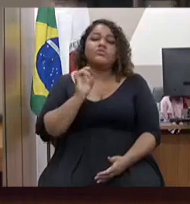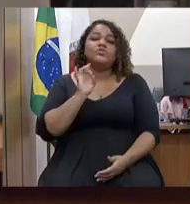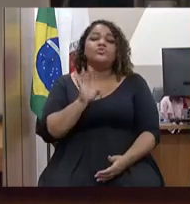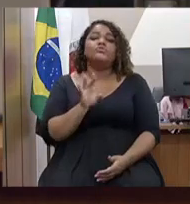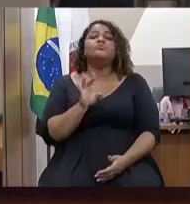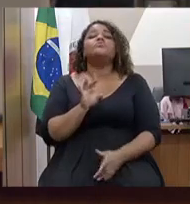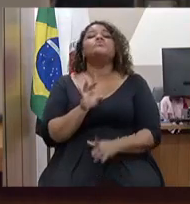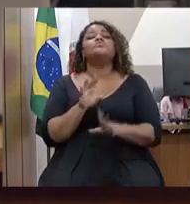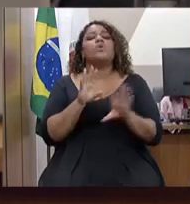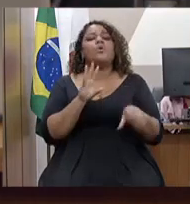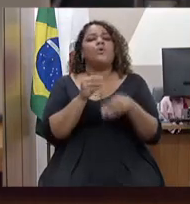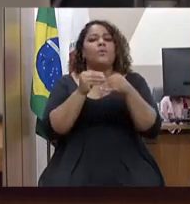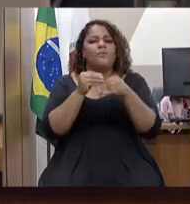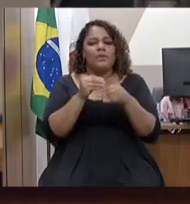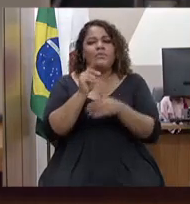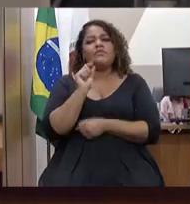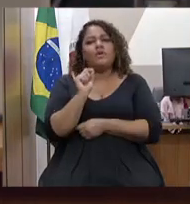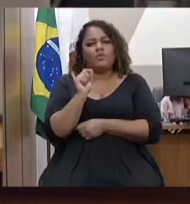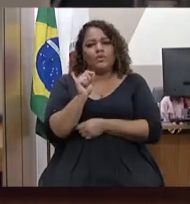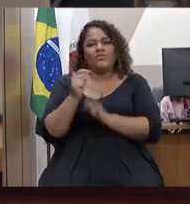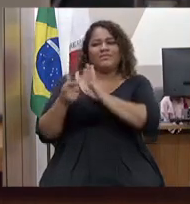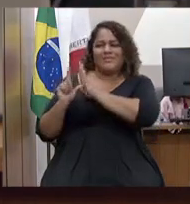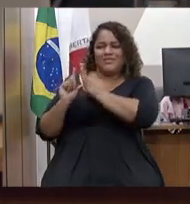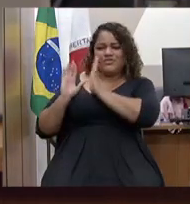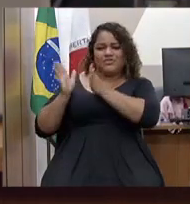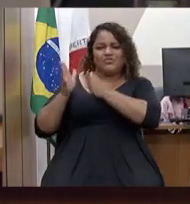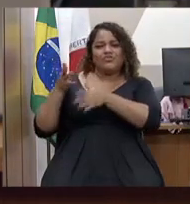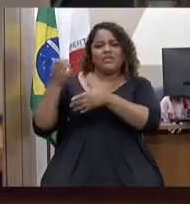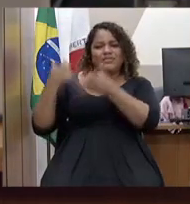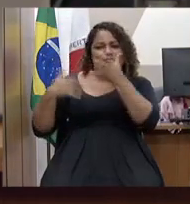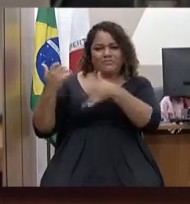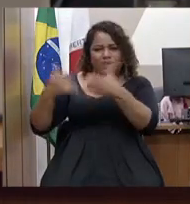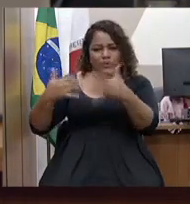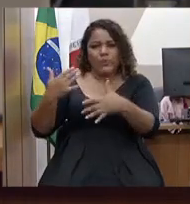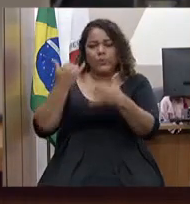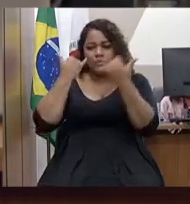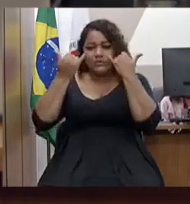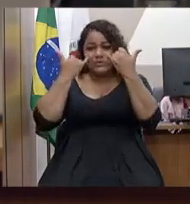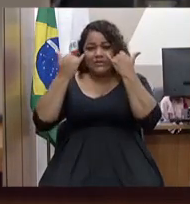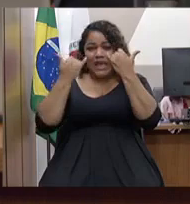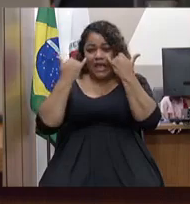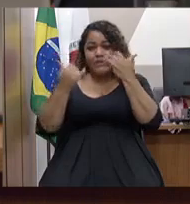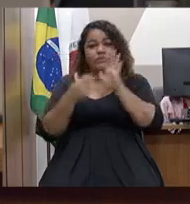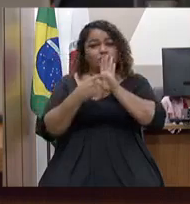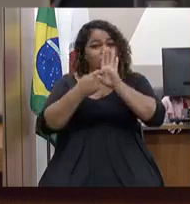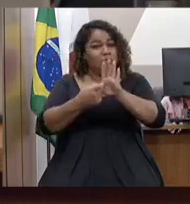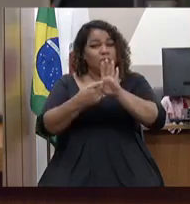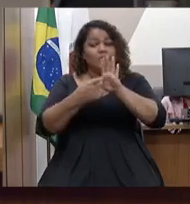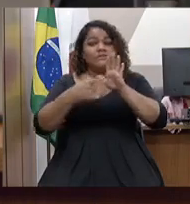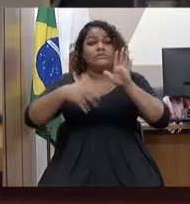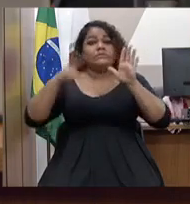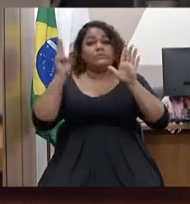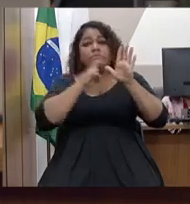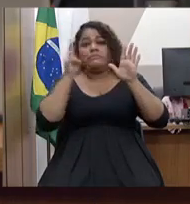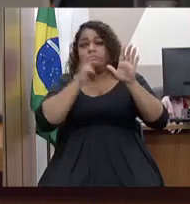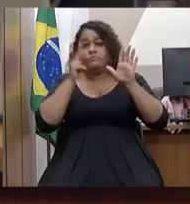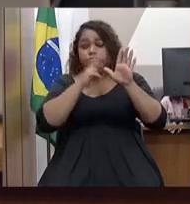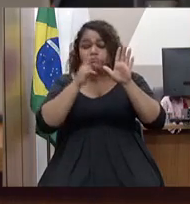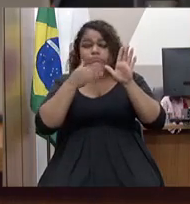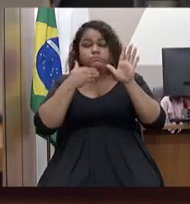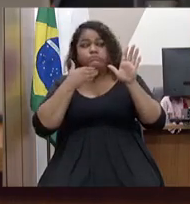já foi dito pelo Jairo pela Beatriz né os dados estão e os números são alarmantes cada vez mais